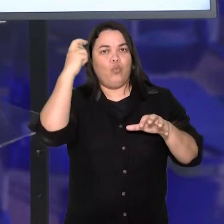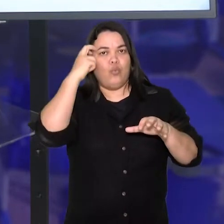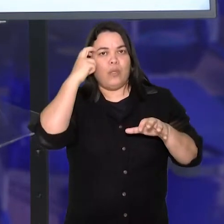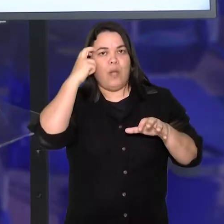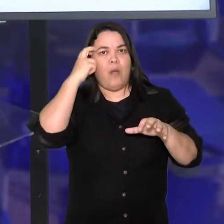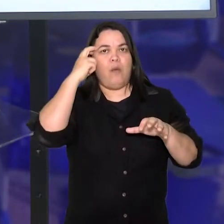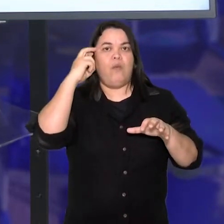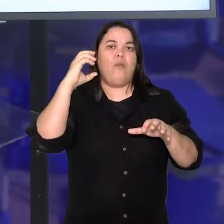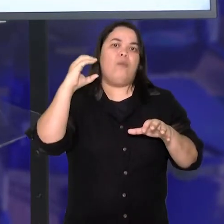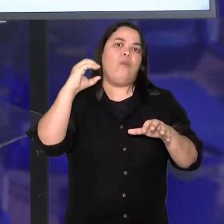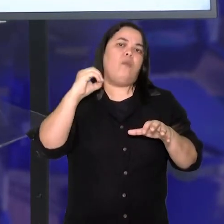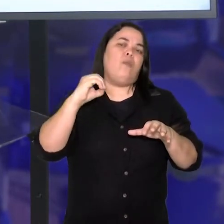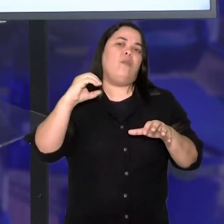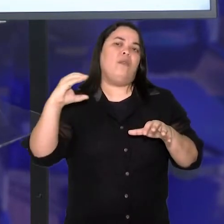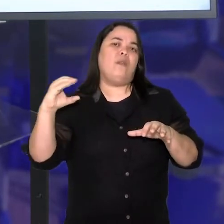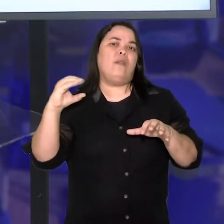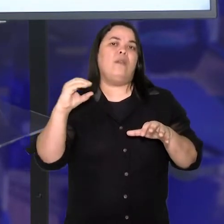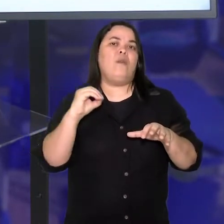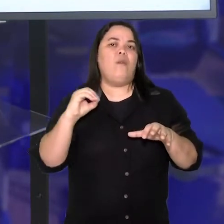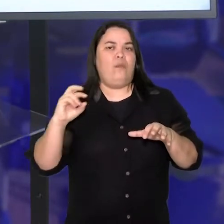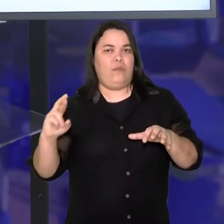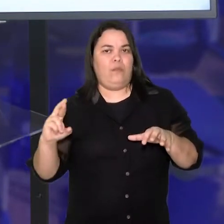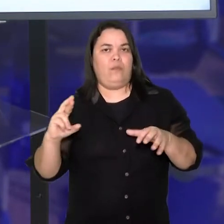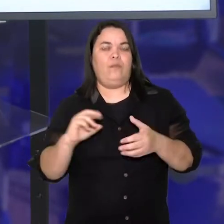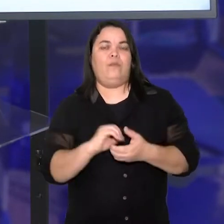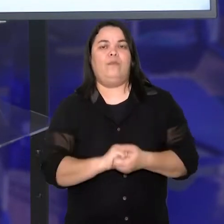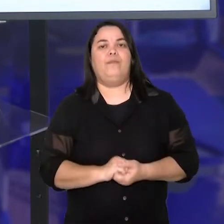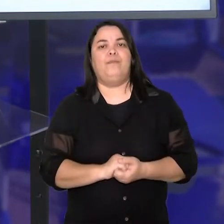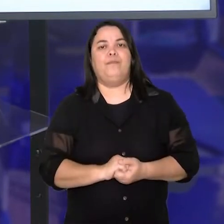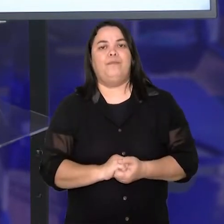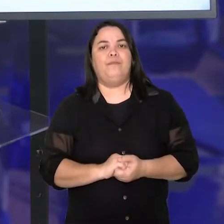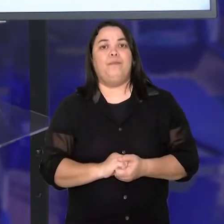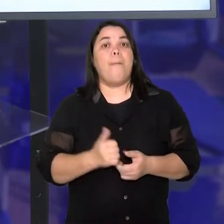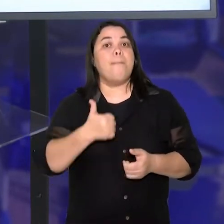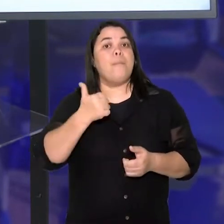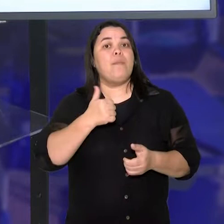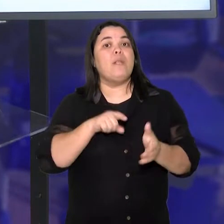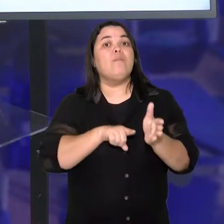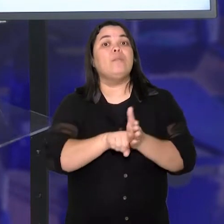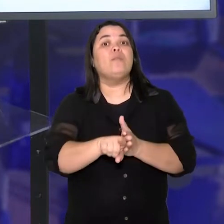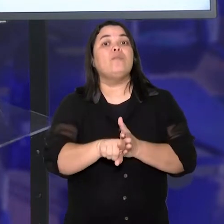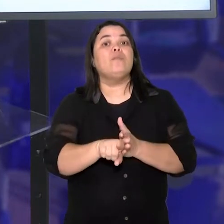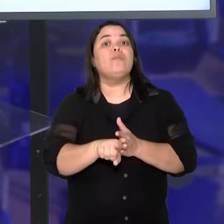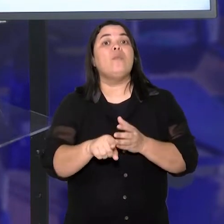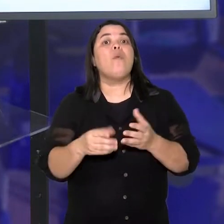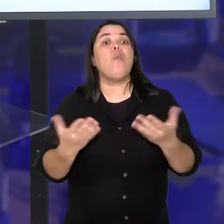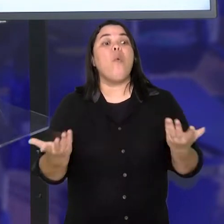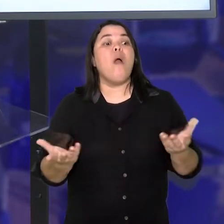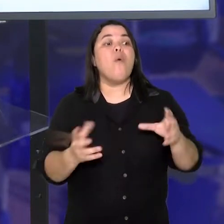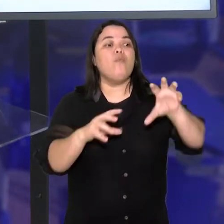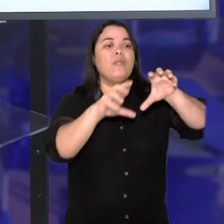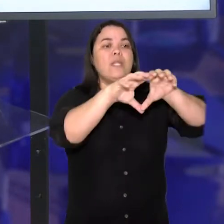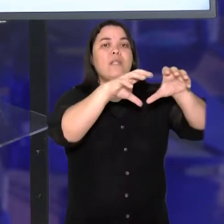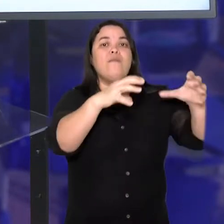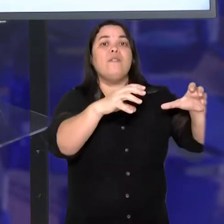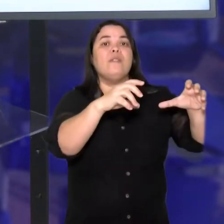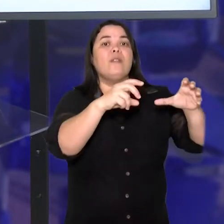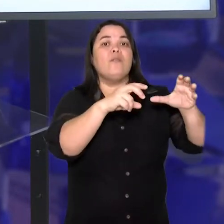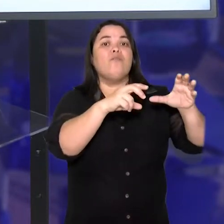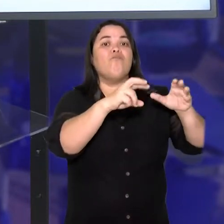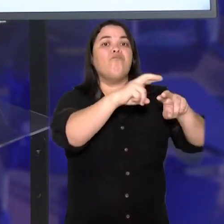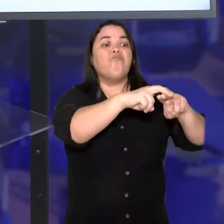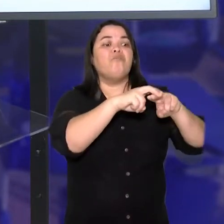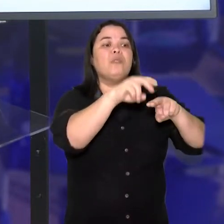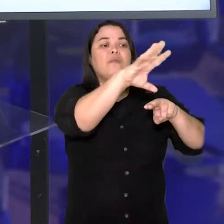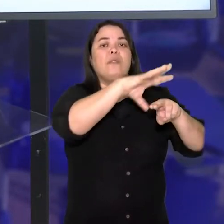oriental, tá? Primeira questão, pergunta sobre a divisão utilizada em cada uma das imagens. Primeira